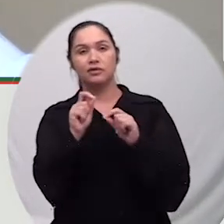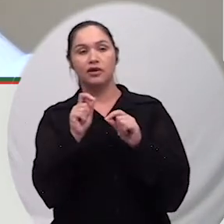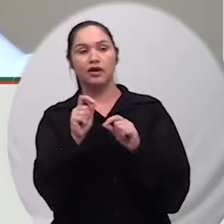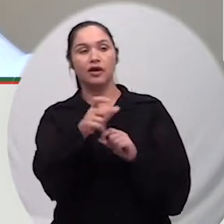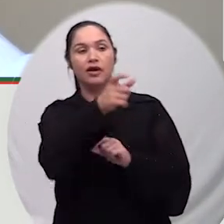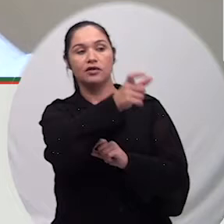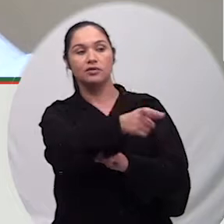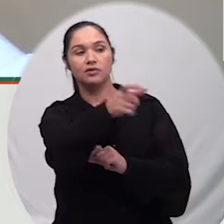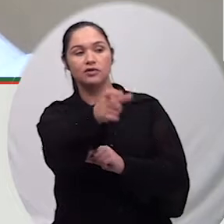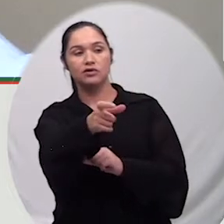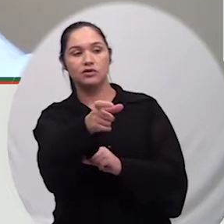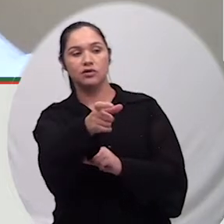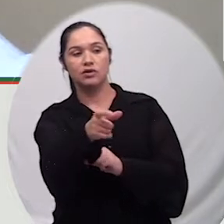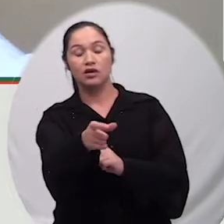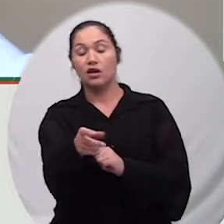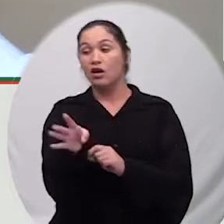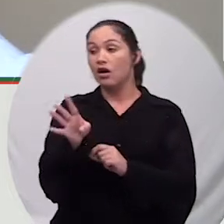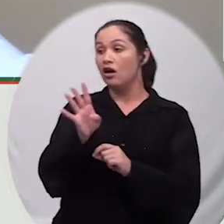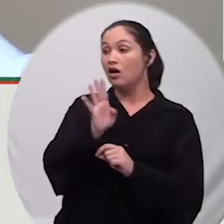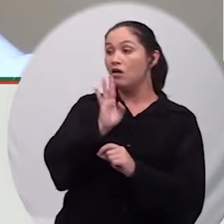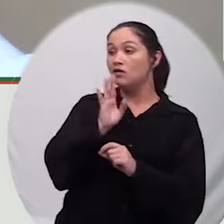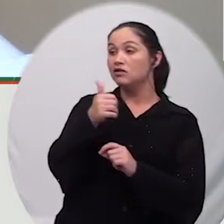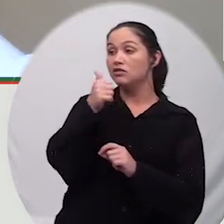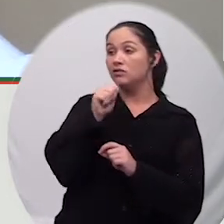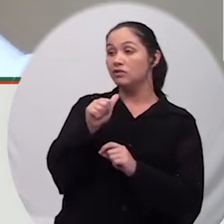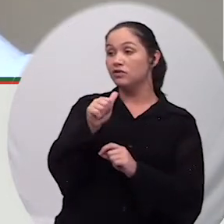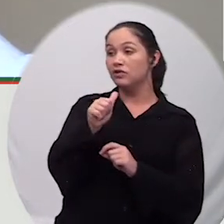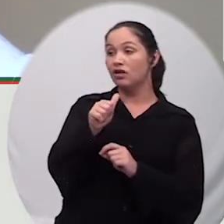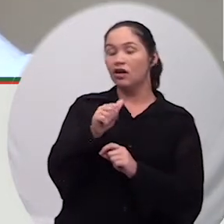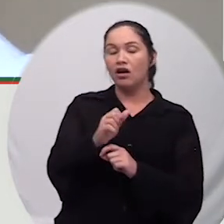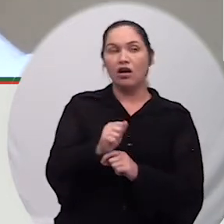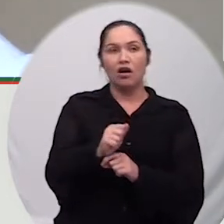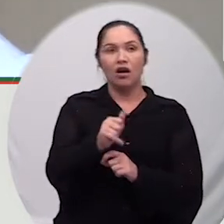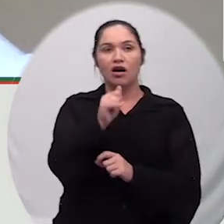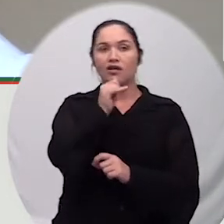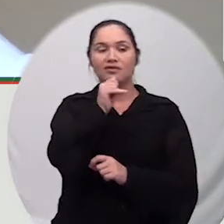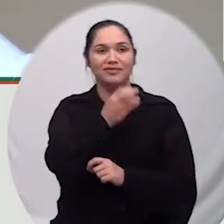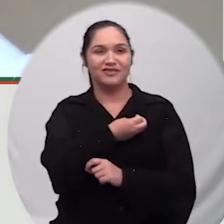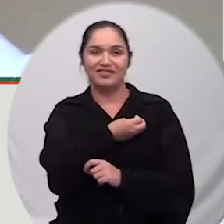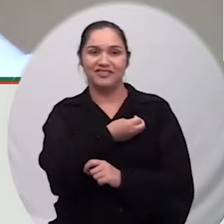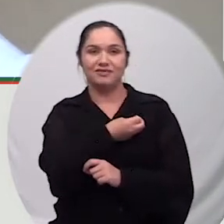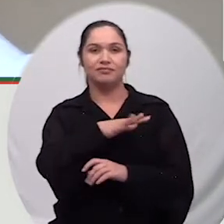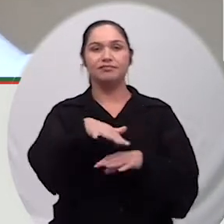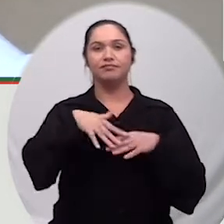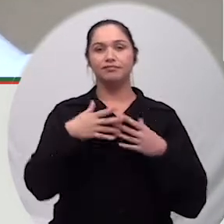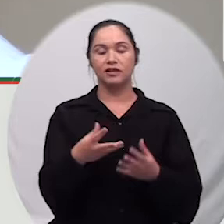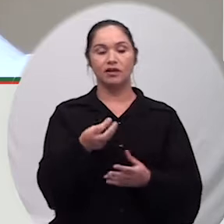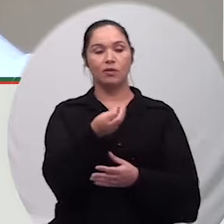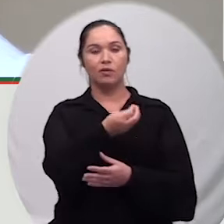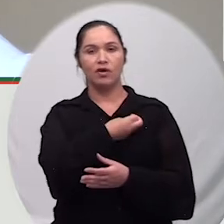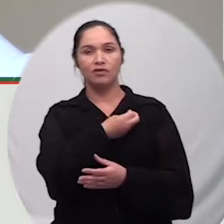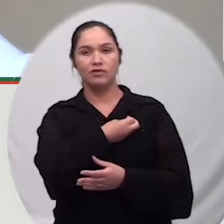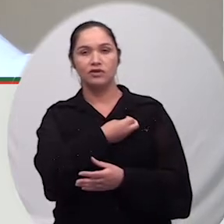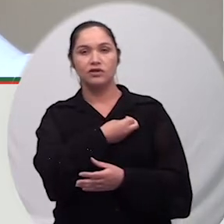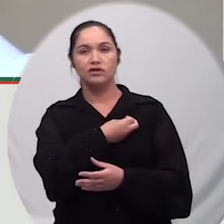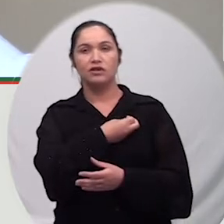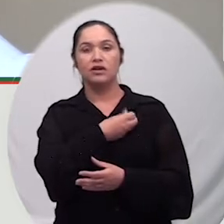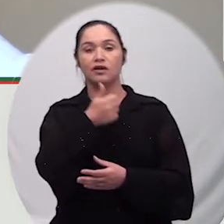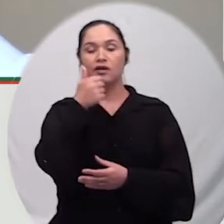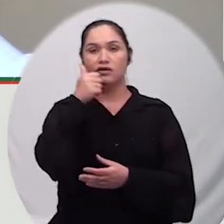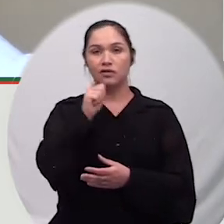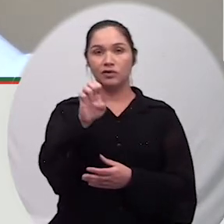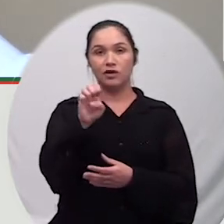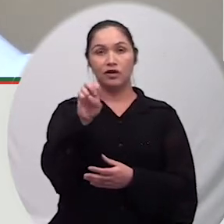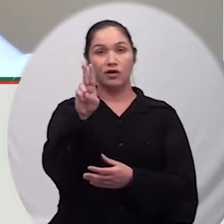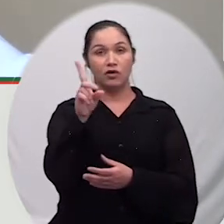oportunidade de conhecê-la naquela comunidade. Ela viveu a sua vida para ajudar as pessoas